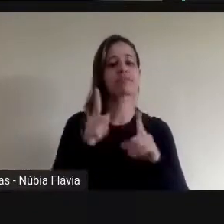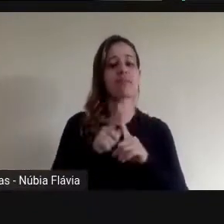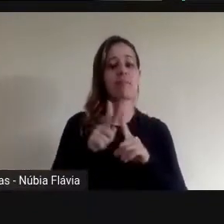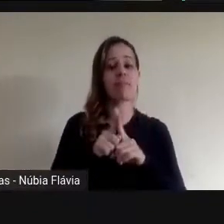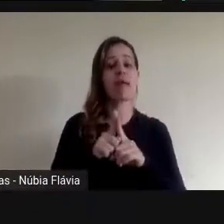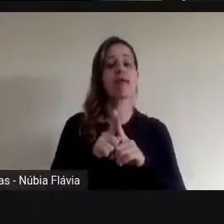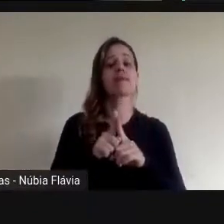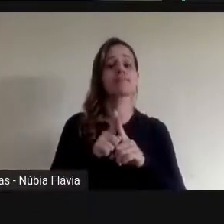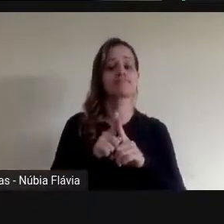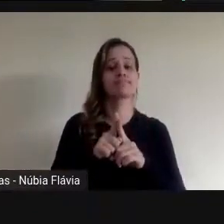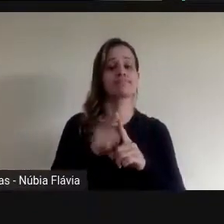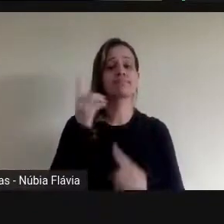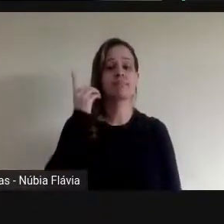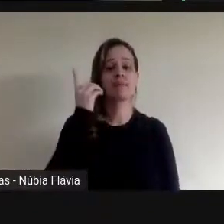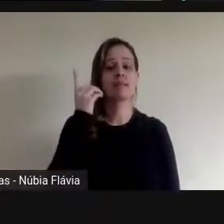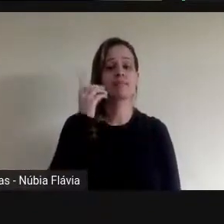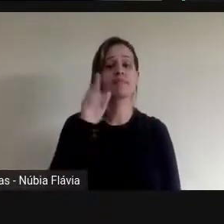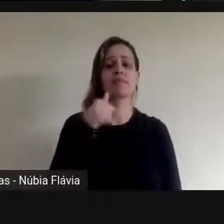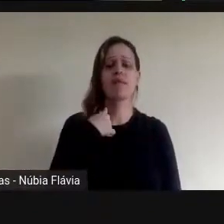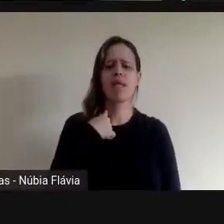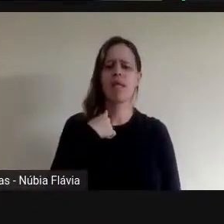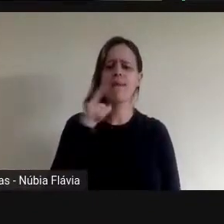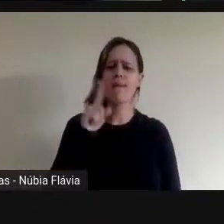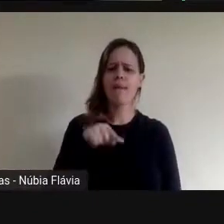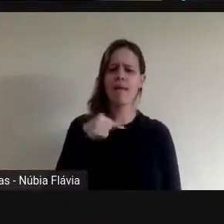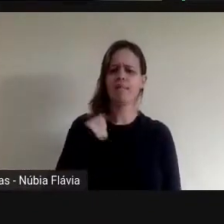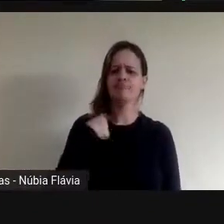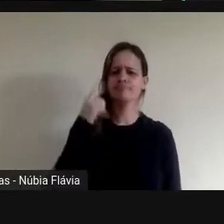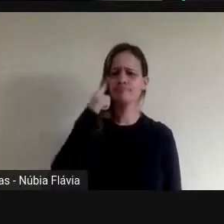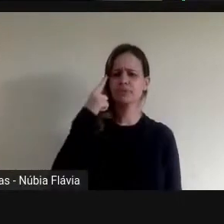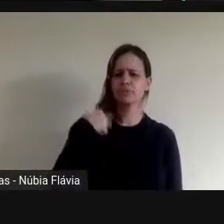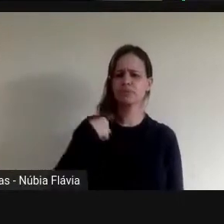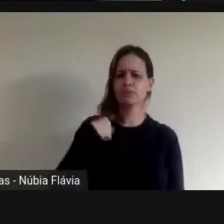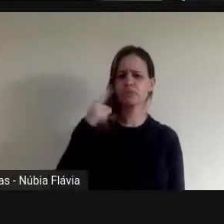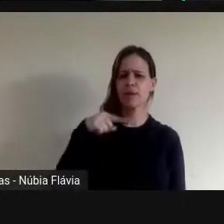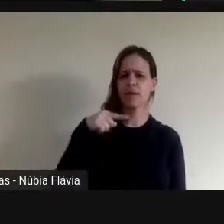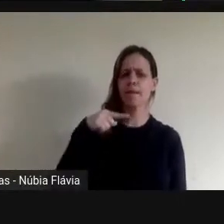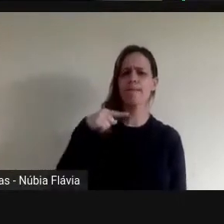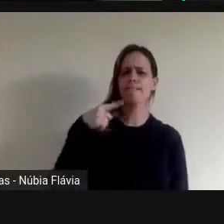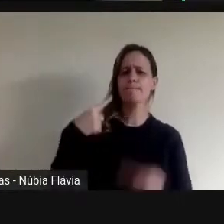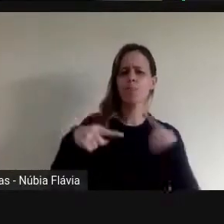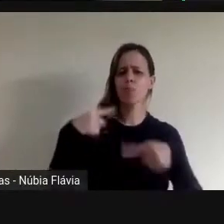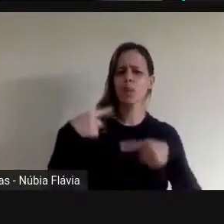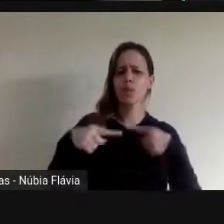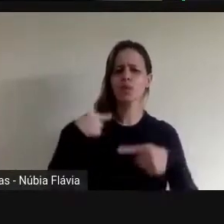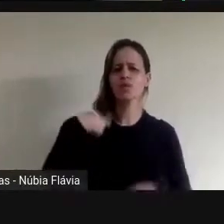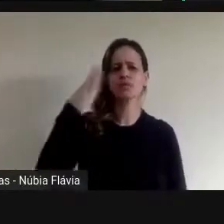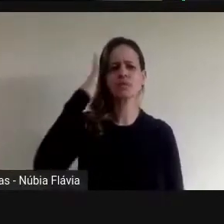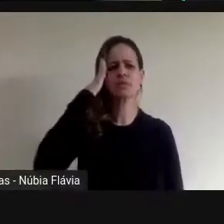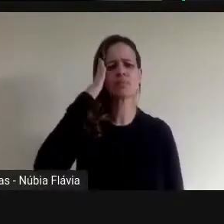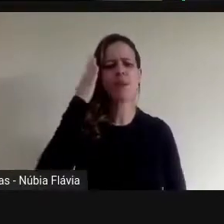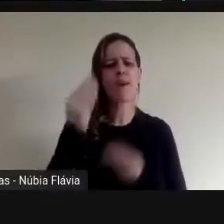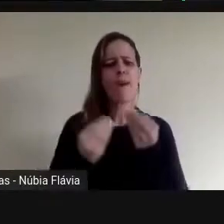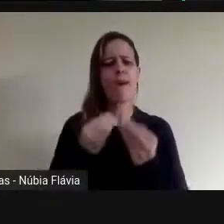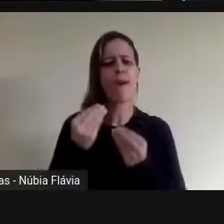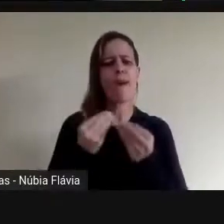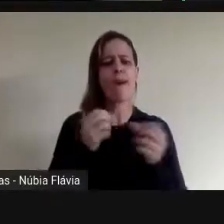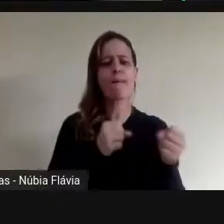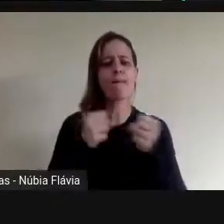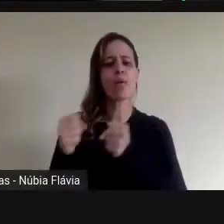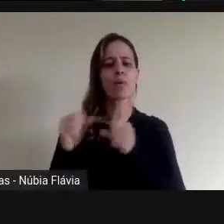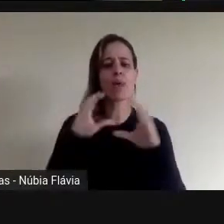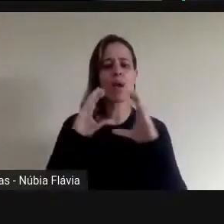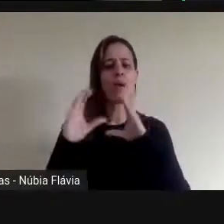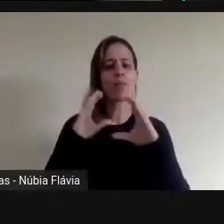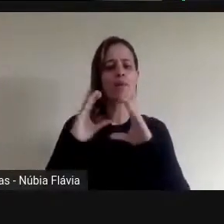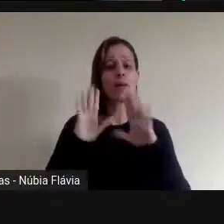seja, eu, como ser político, tenho mais poderes de comunicação, usando ferramentas, inclusive, que a instituição